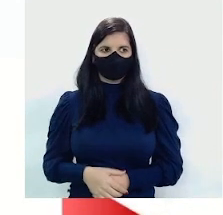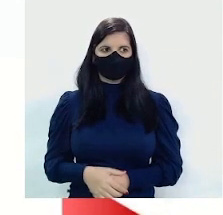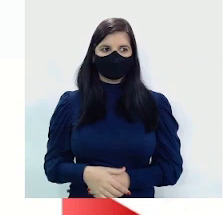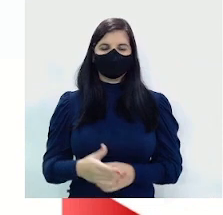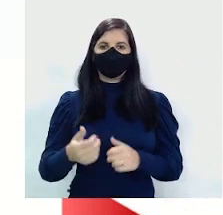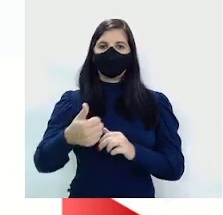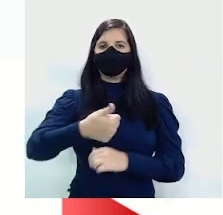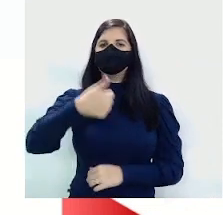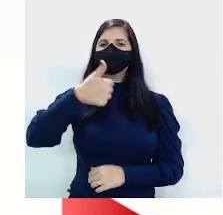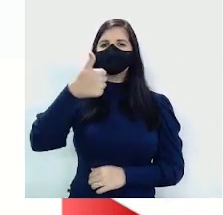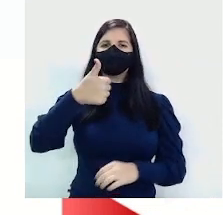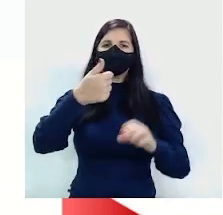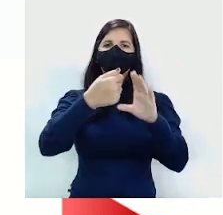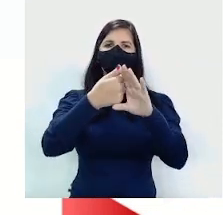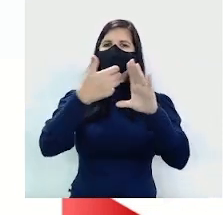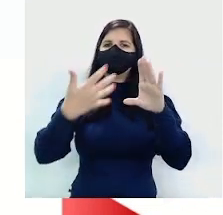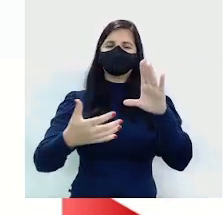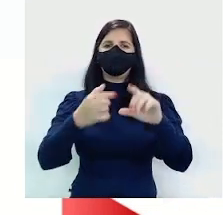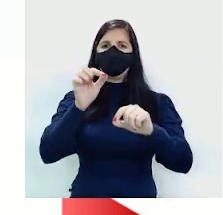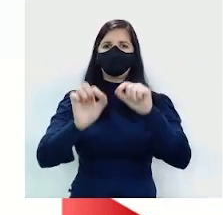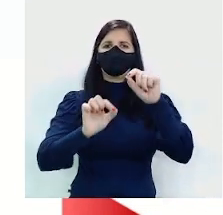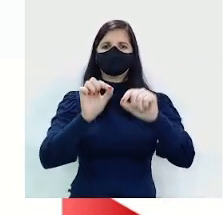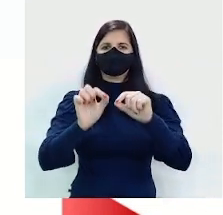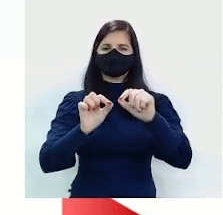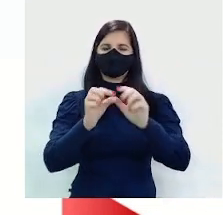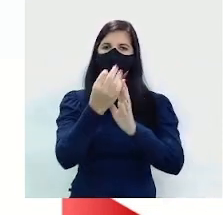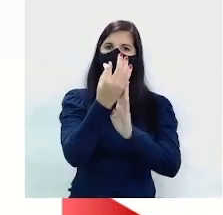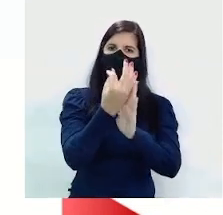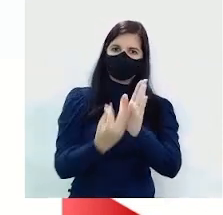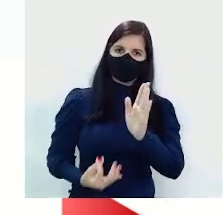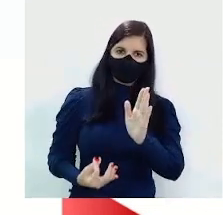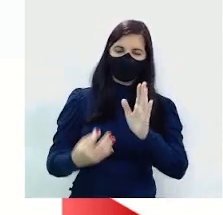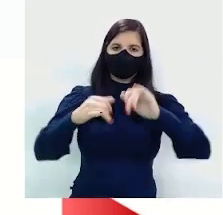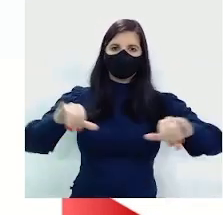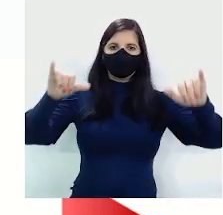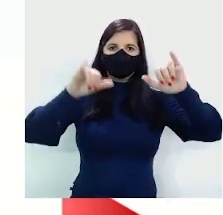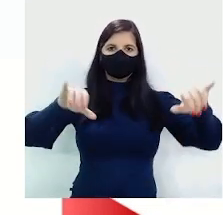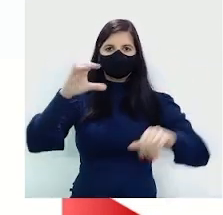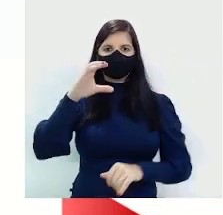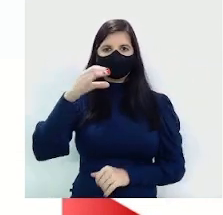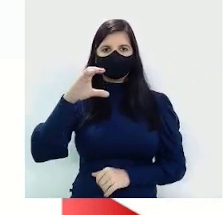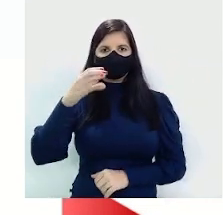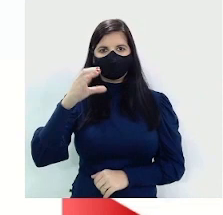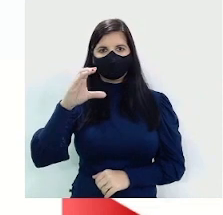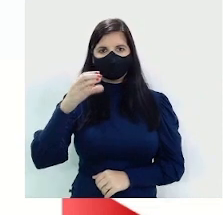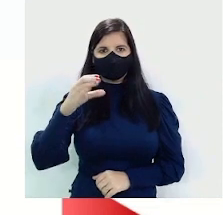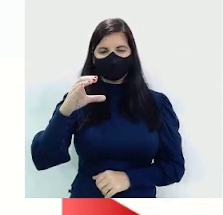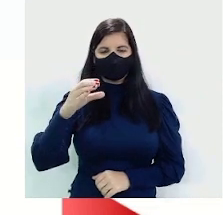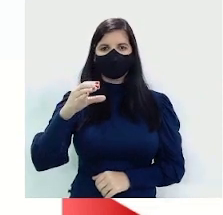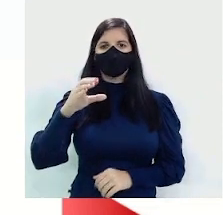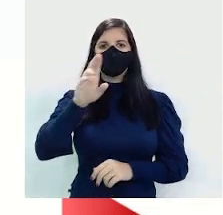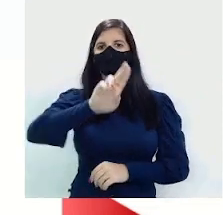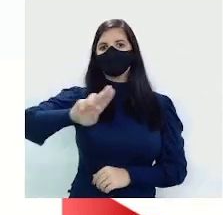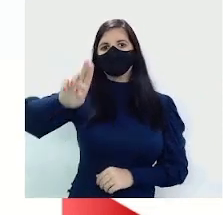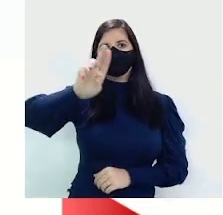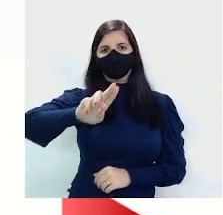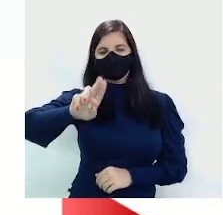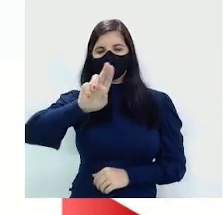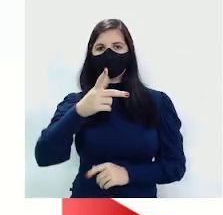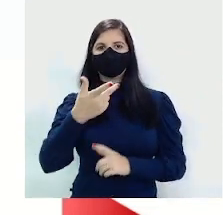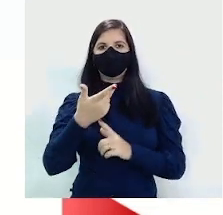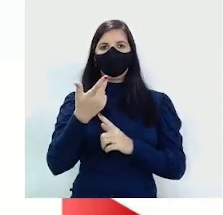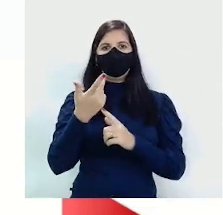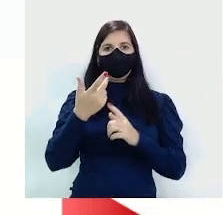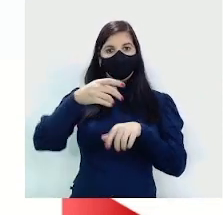primeira característica é a seguinte, pessoal. Os textos de divulgação científica são utilizados